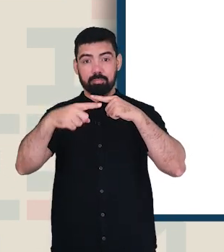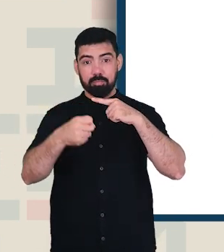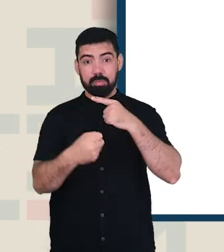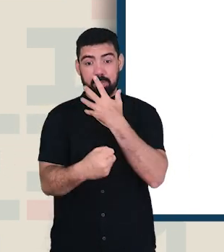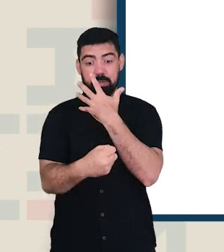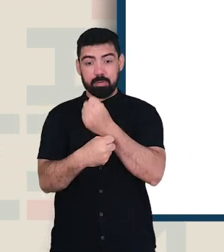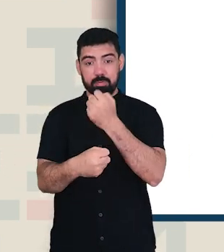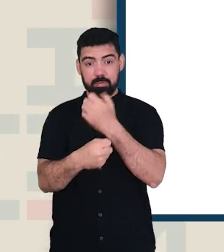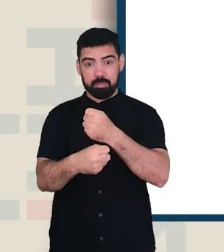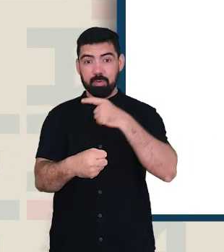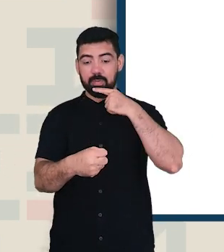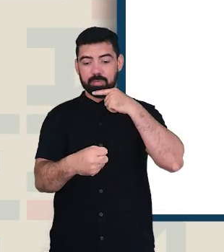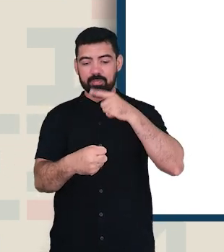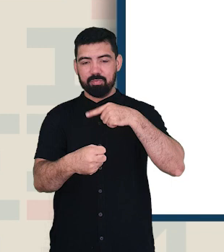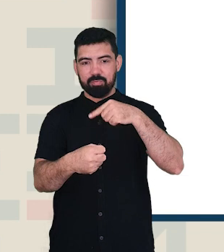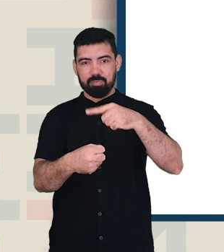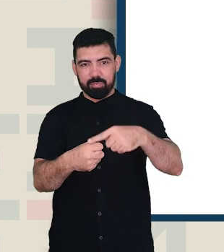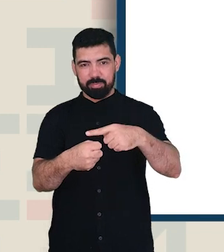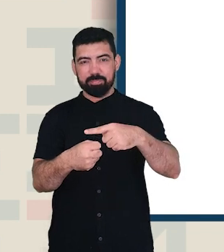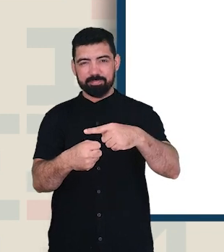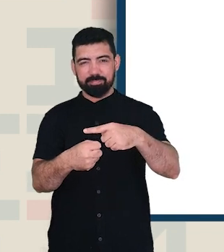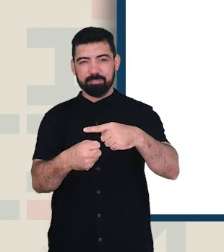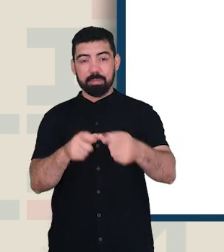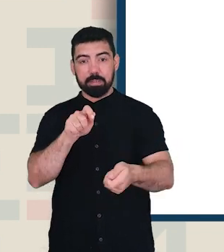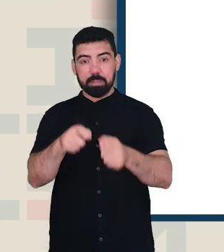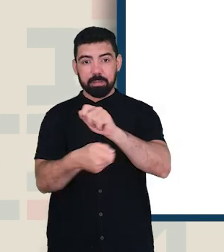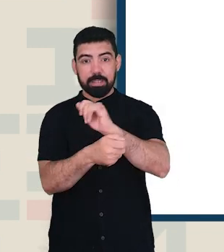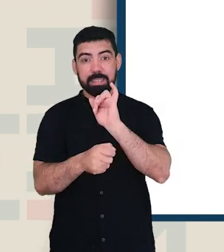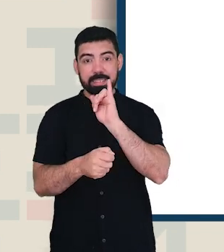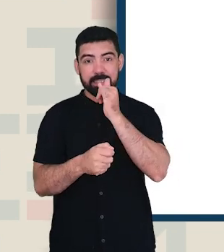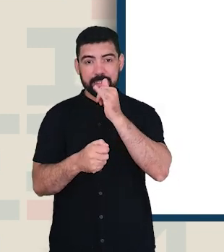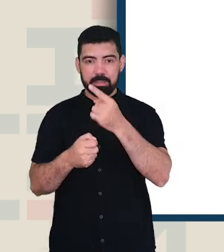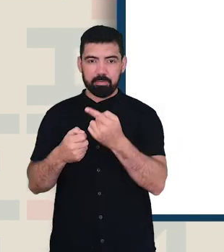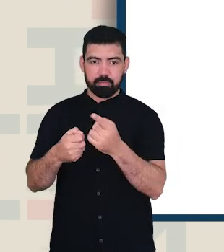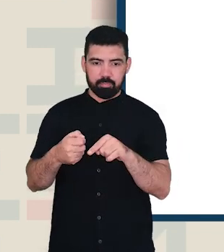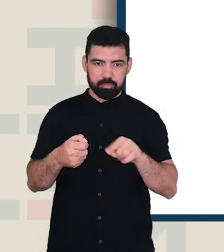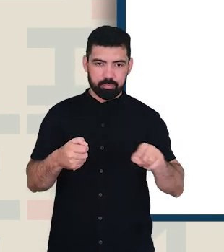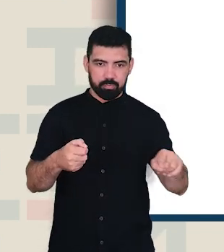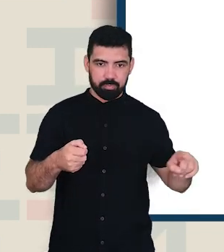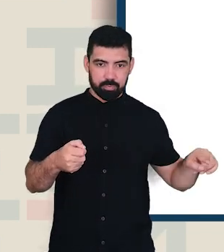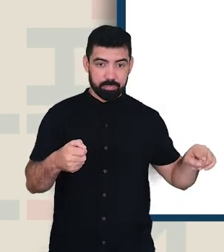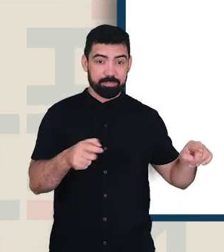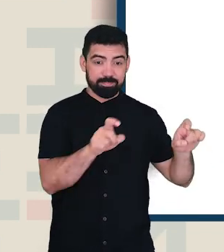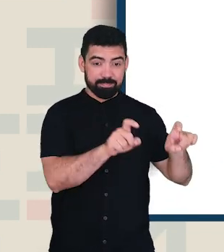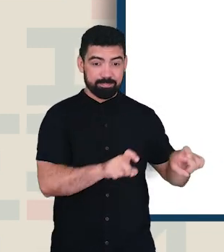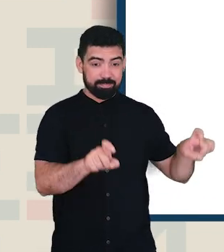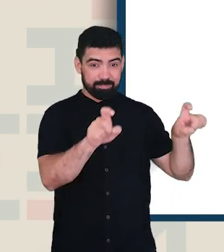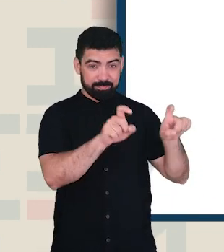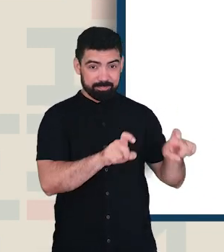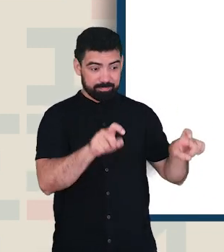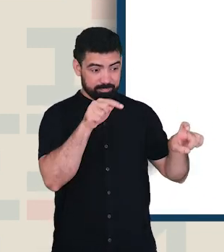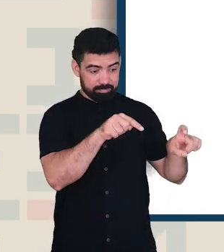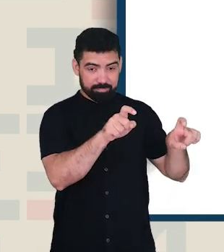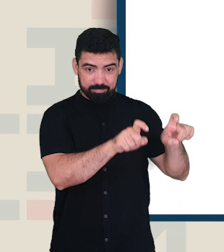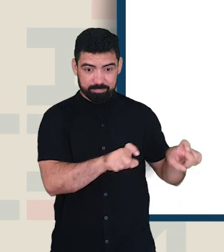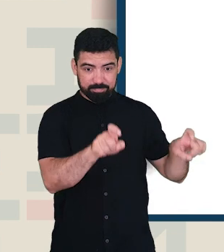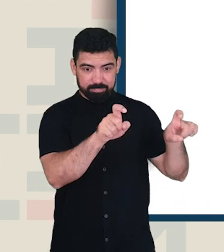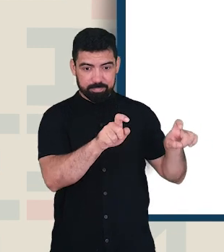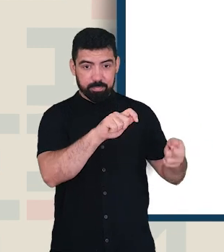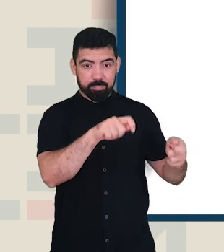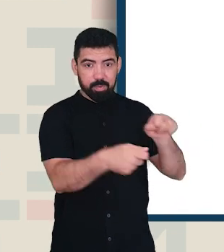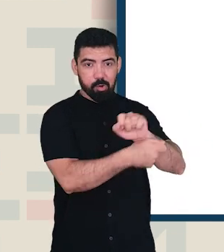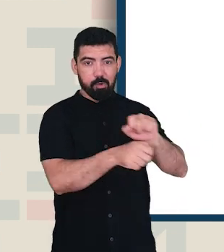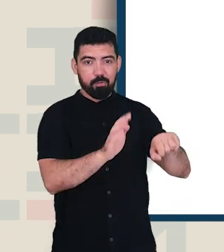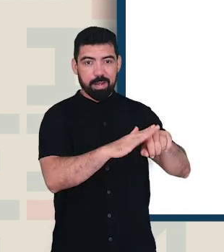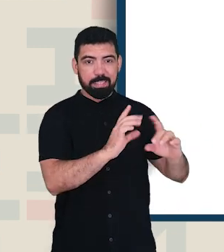pelo microfone para um sinal elétrico, passa para o computador, se converte